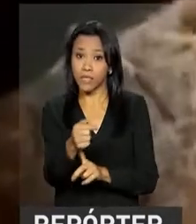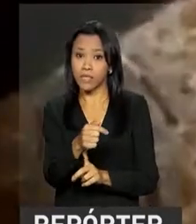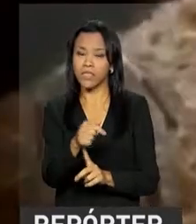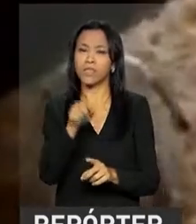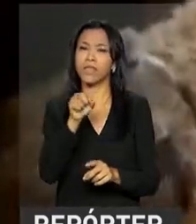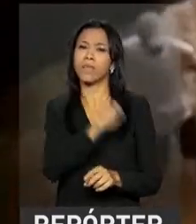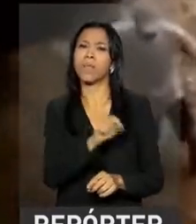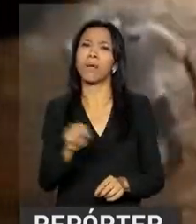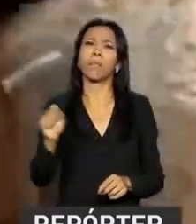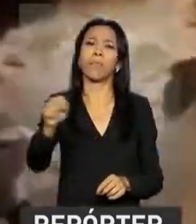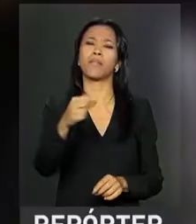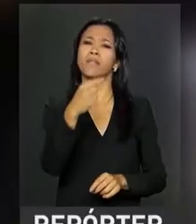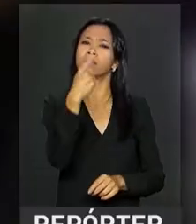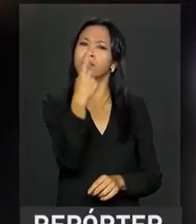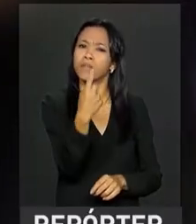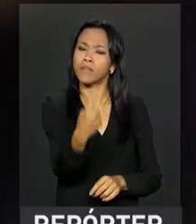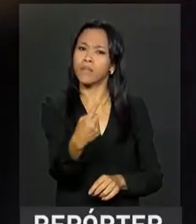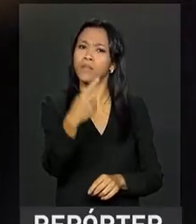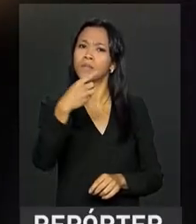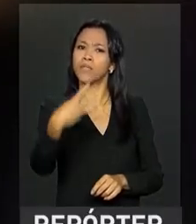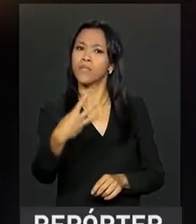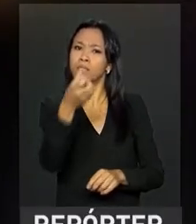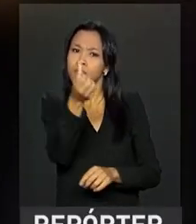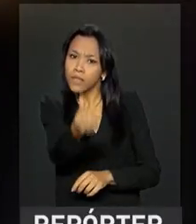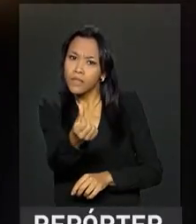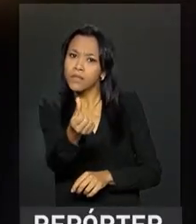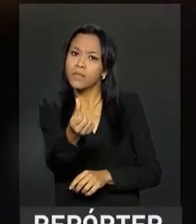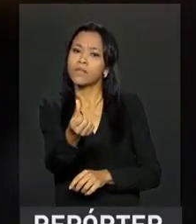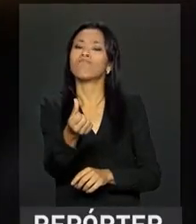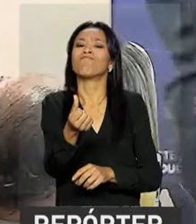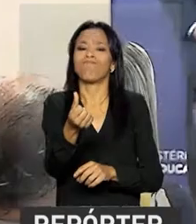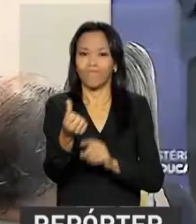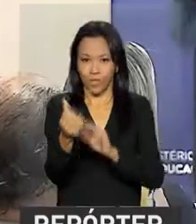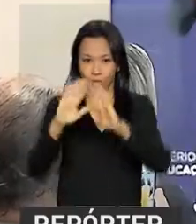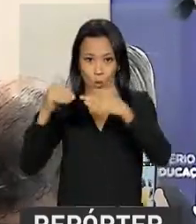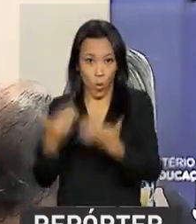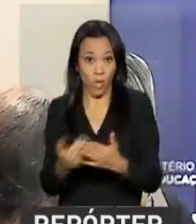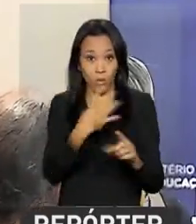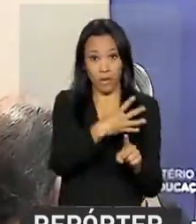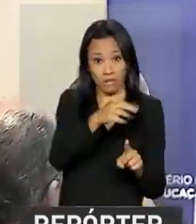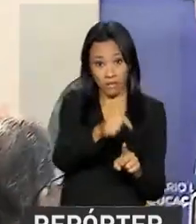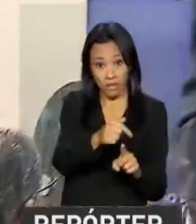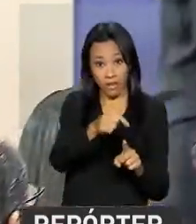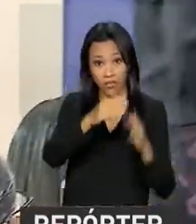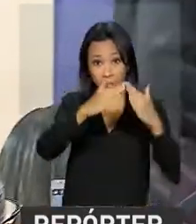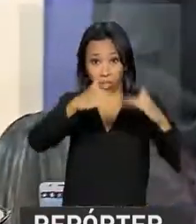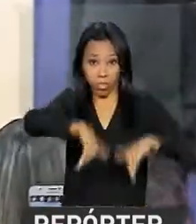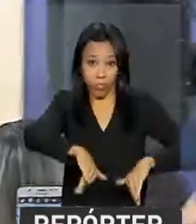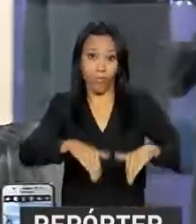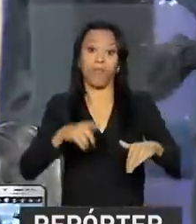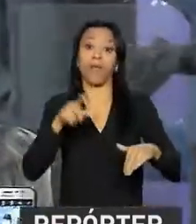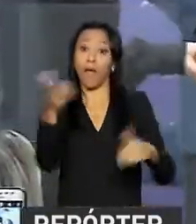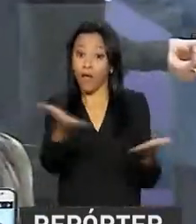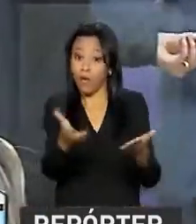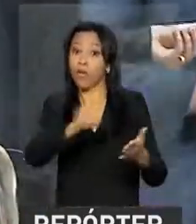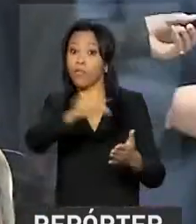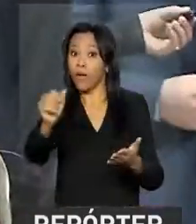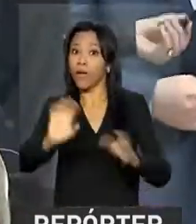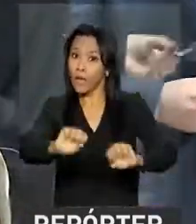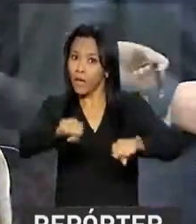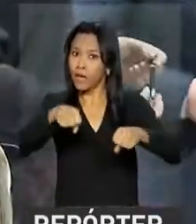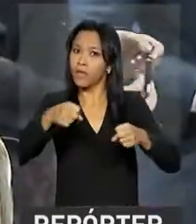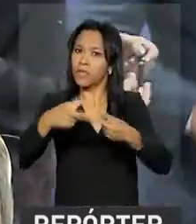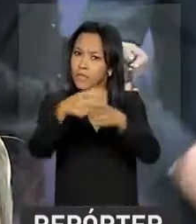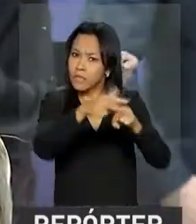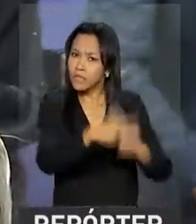136 escolas da rede municipal de Maceió foram danificadas. Agora, a capital alagoana vai poder recuperar